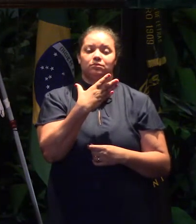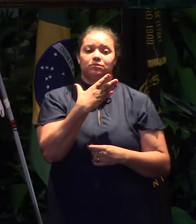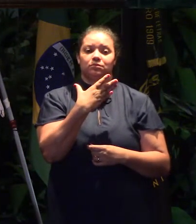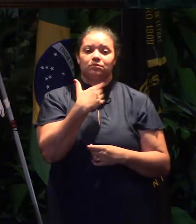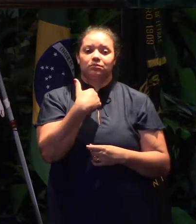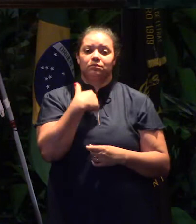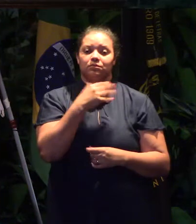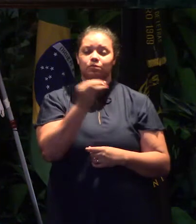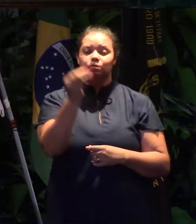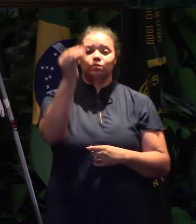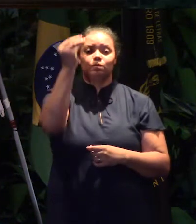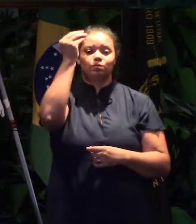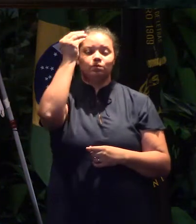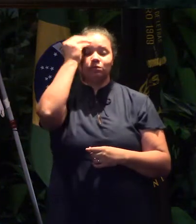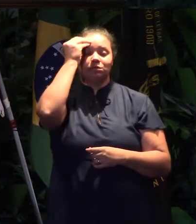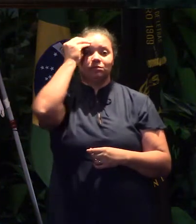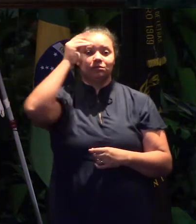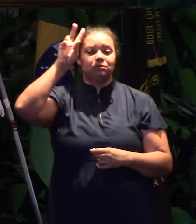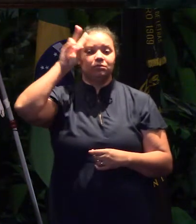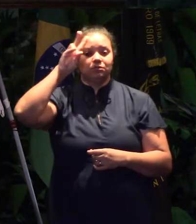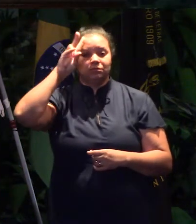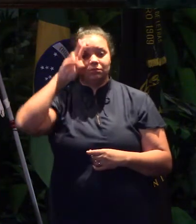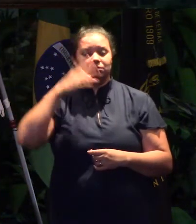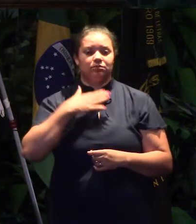guardo com enorme carinho nas minhas lembranças de leitor.